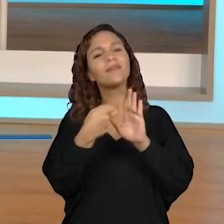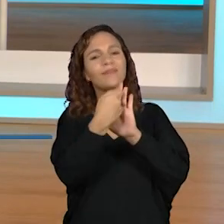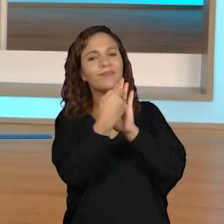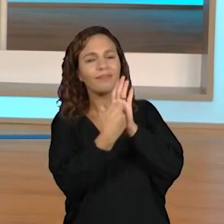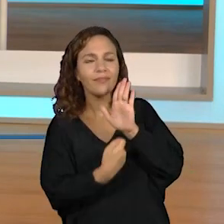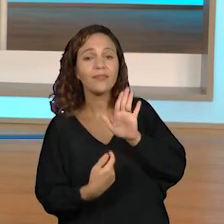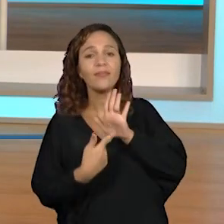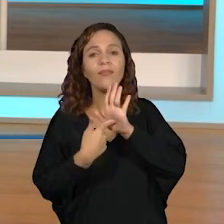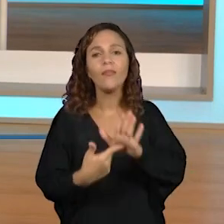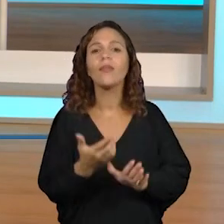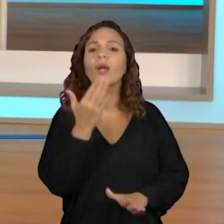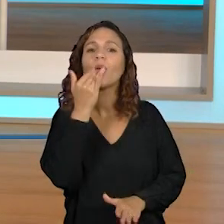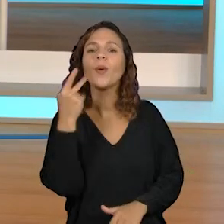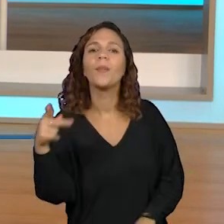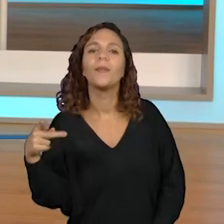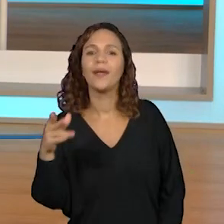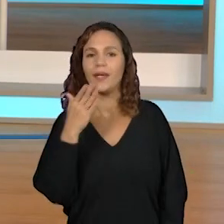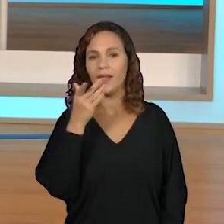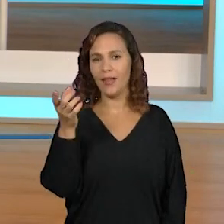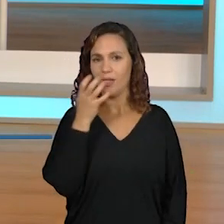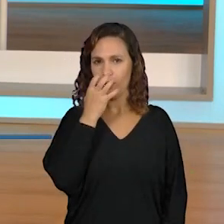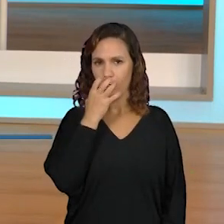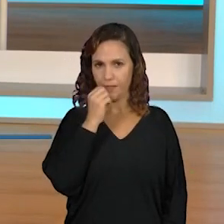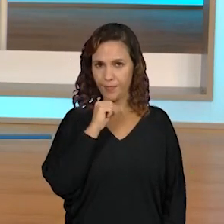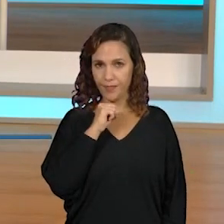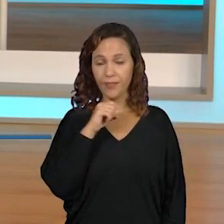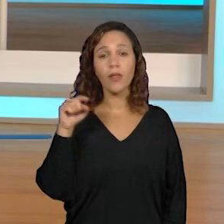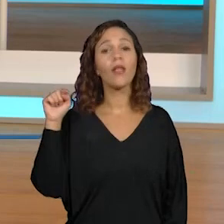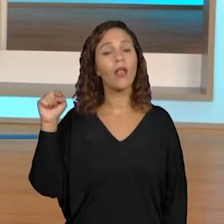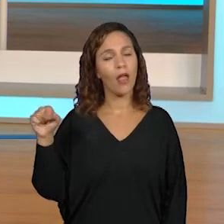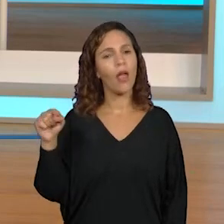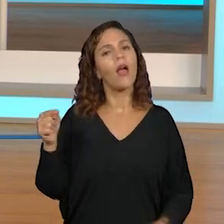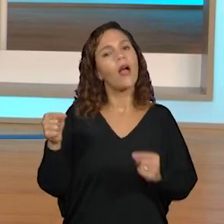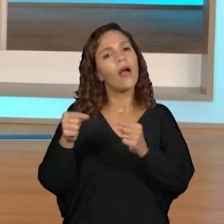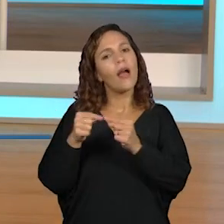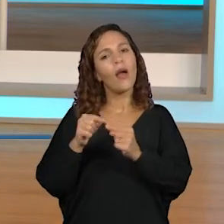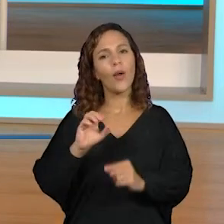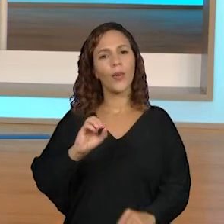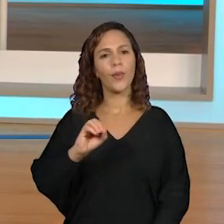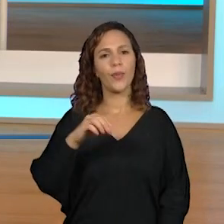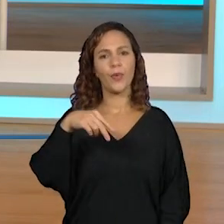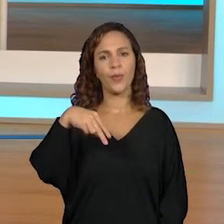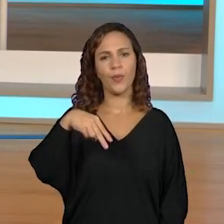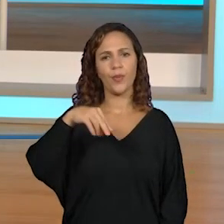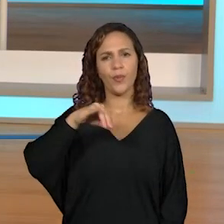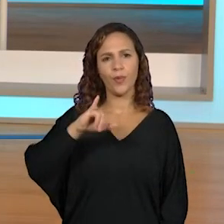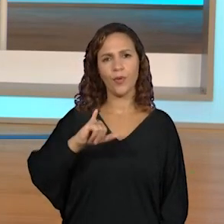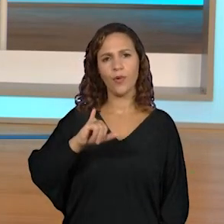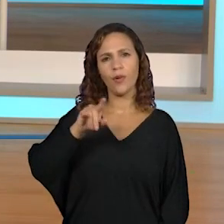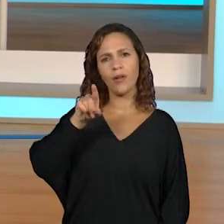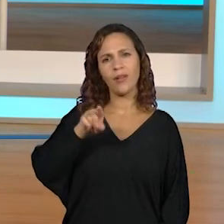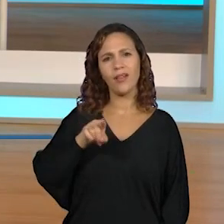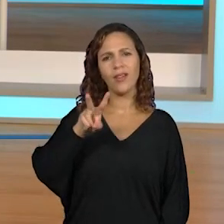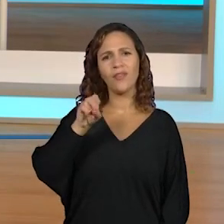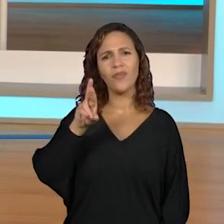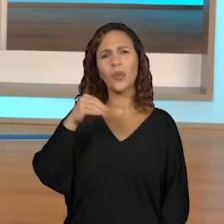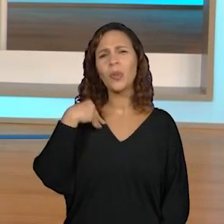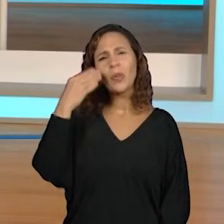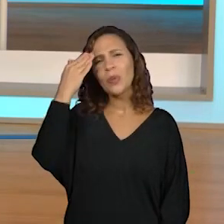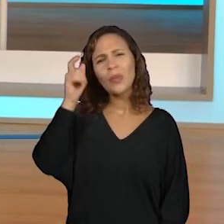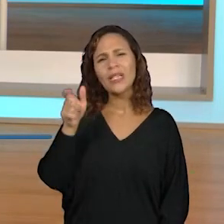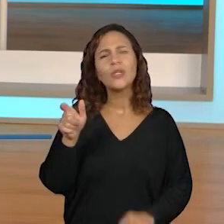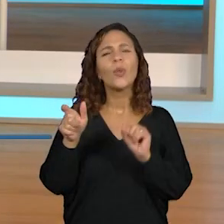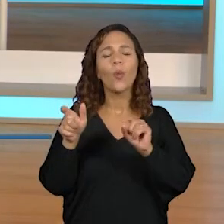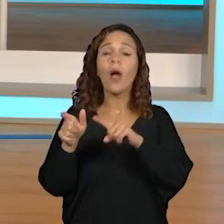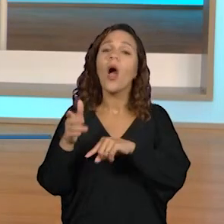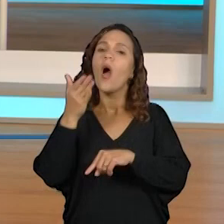alimentação do cachorro o cão é um animal onívoro ou seja ele come tanto carne